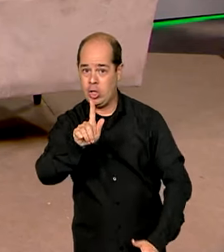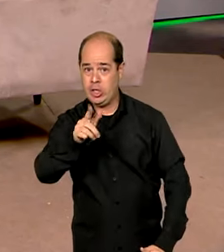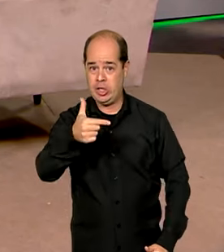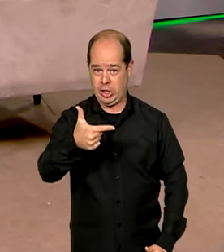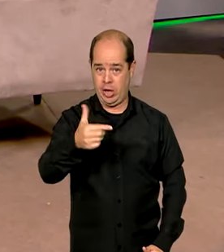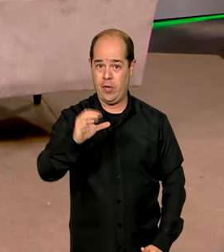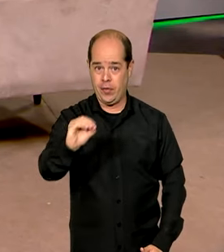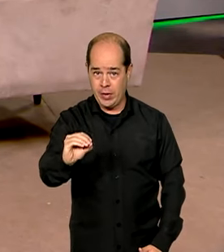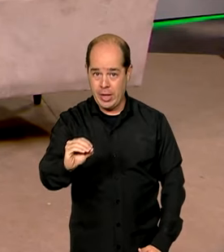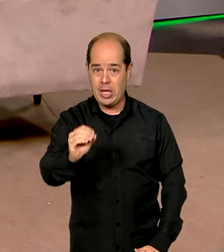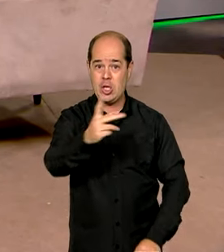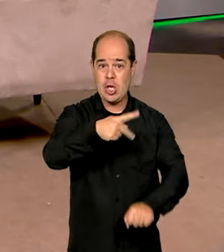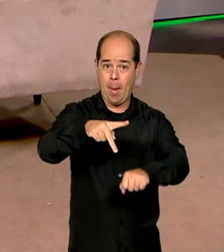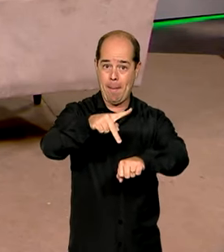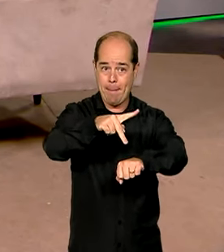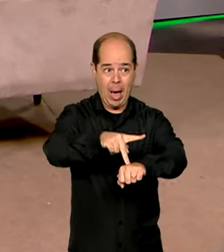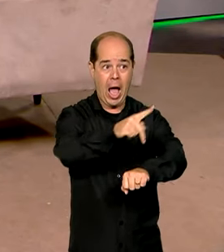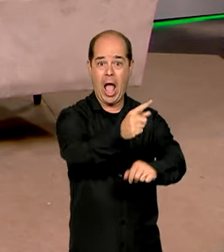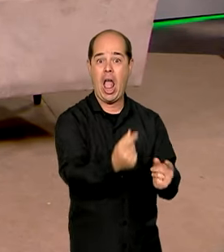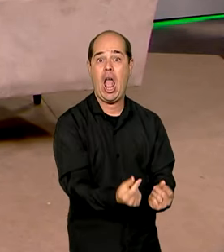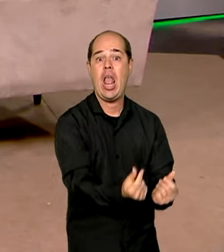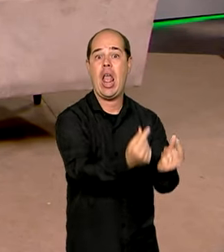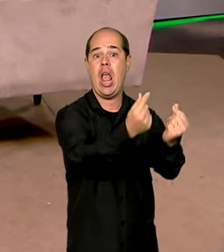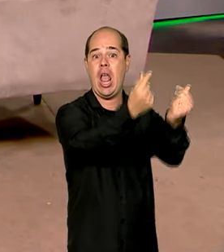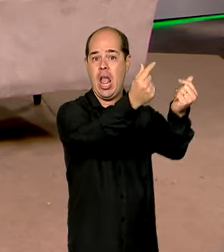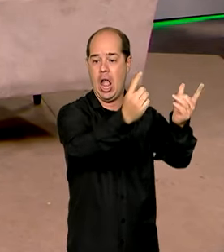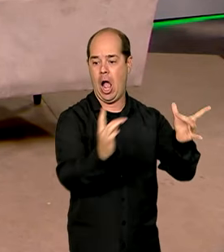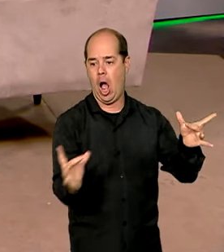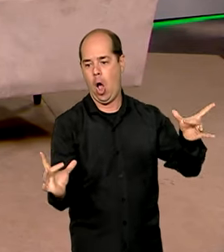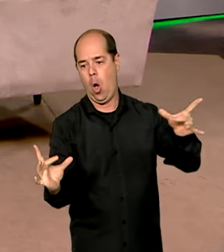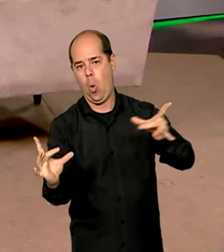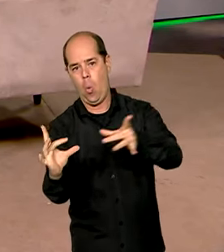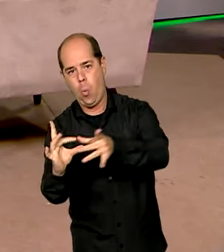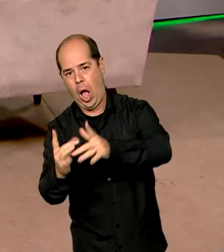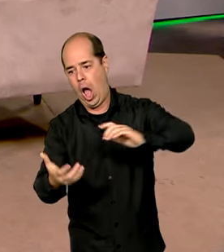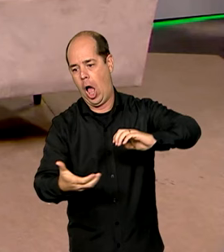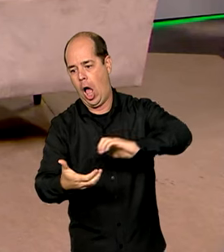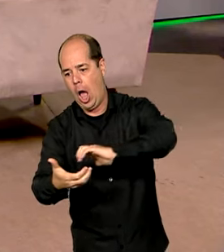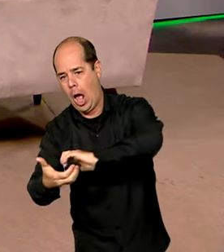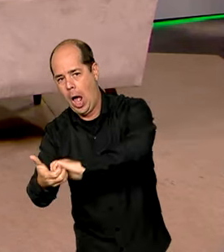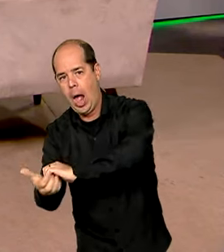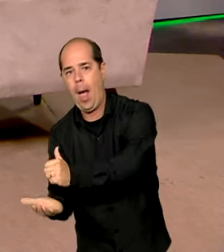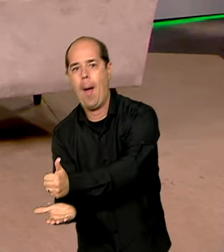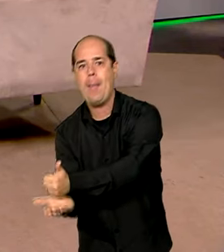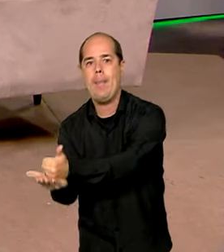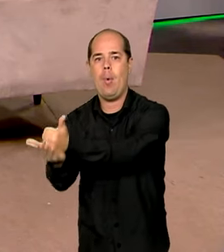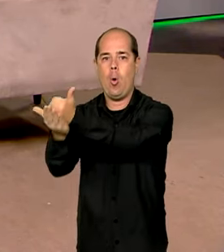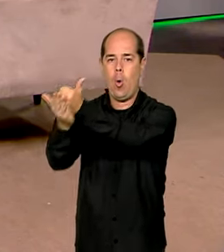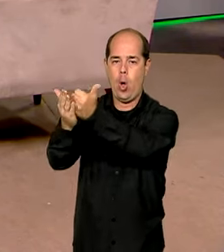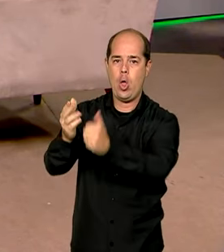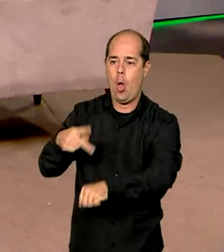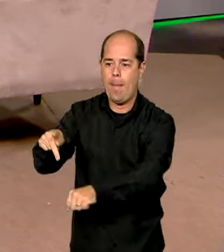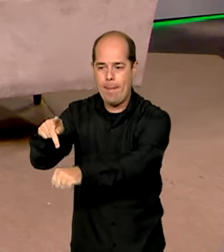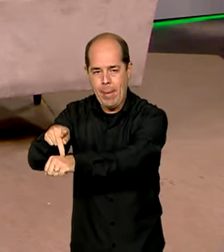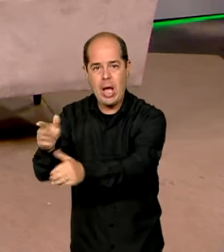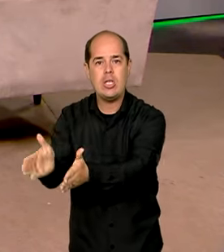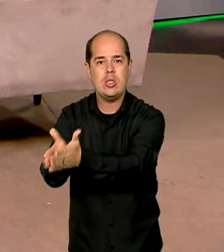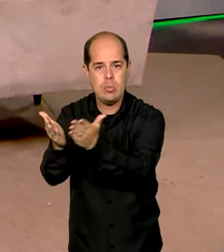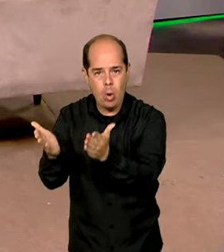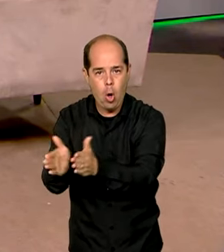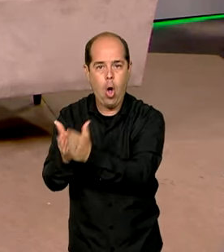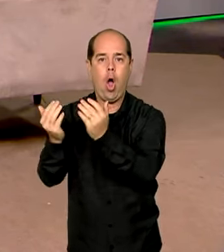os países mais ricos deem as mãos aos países mais pobres e a gente possa ter a fome, a